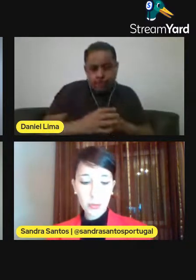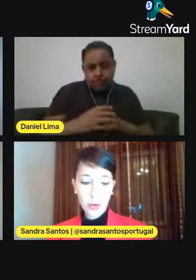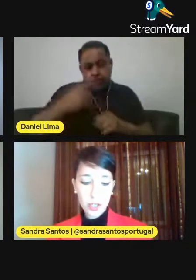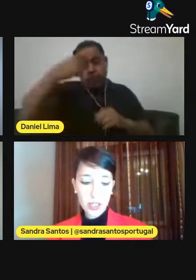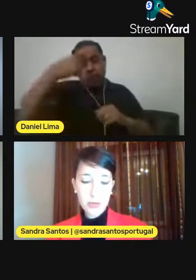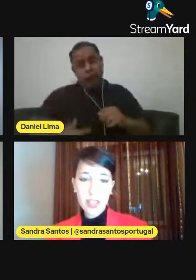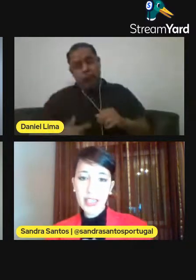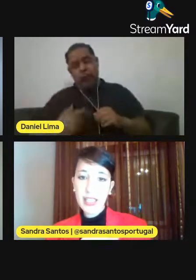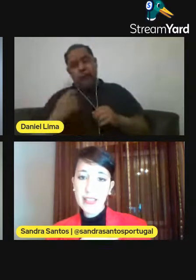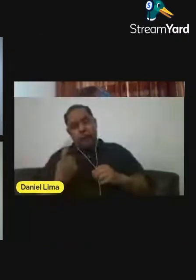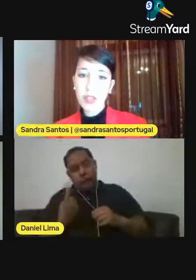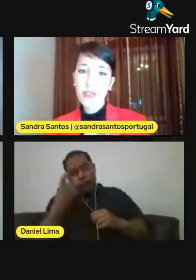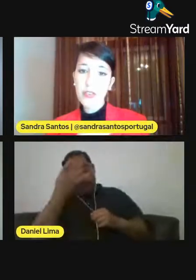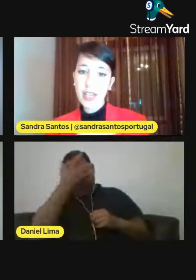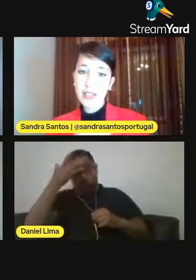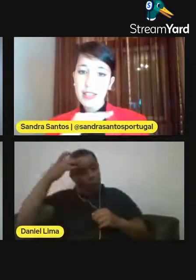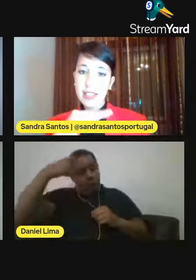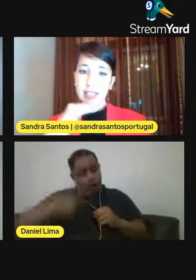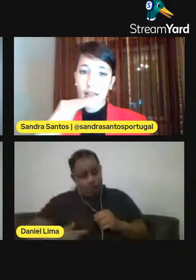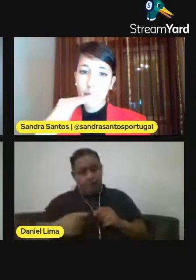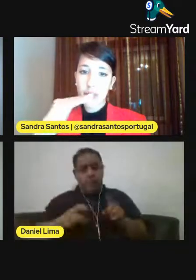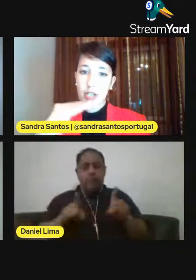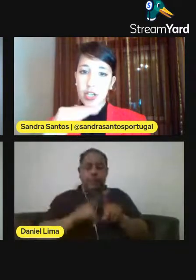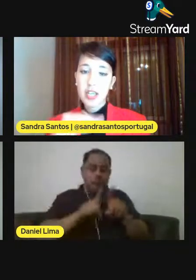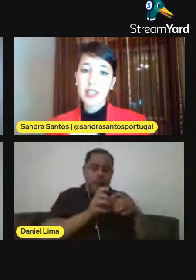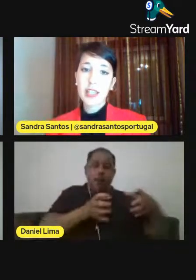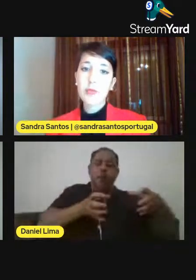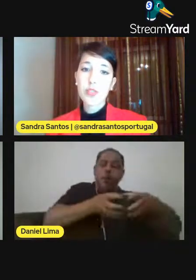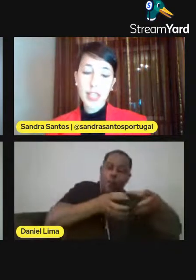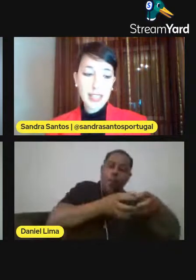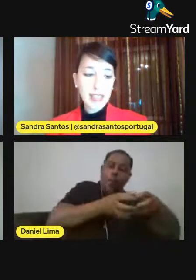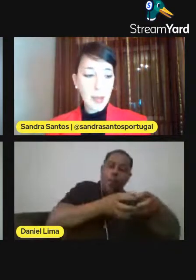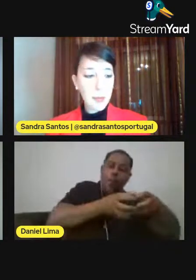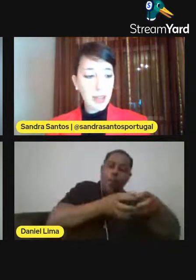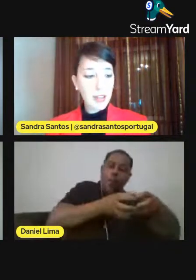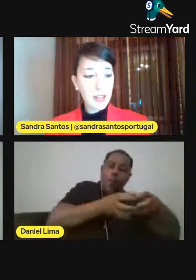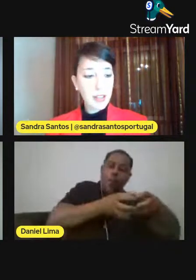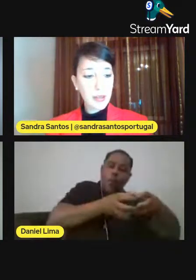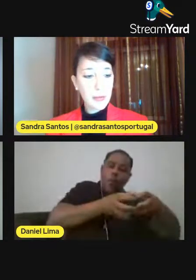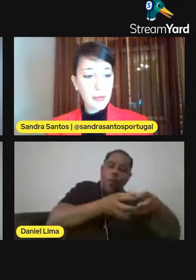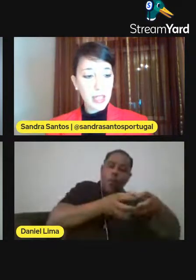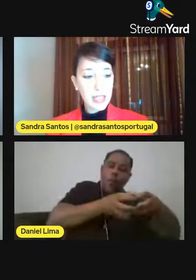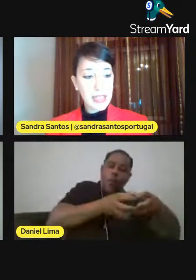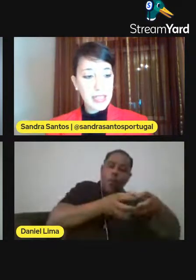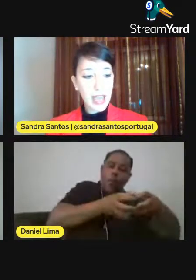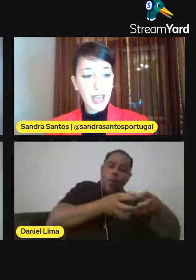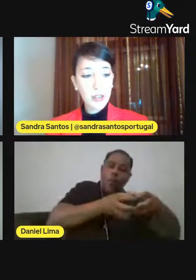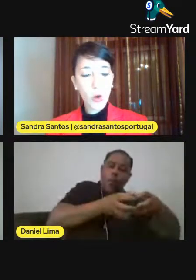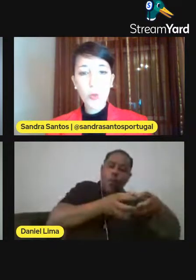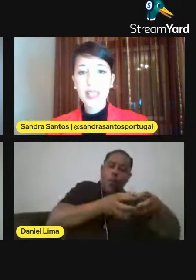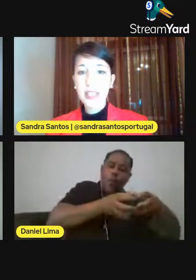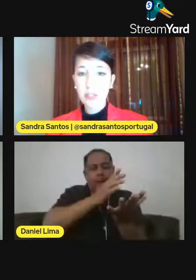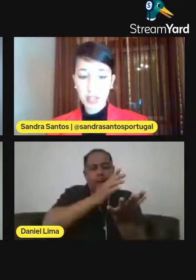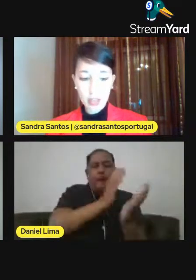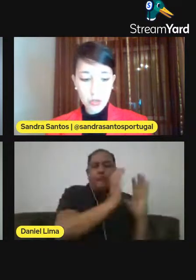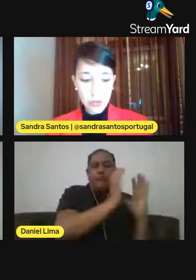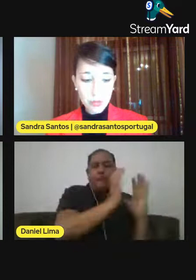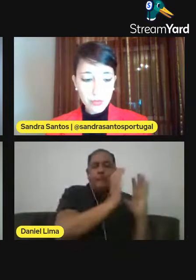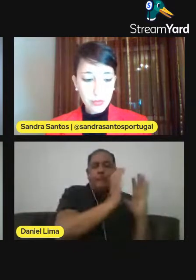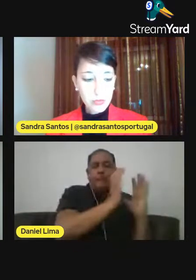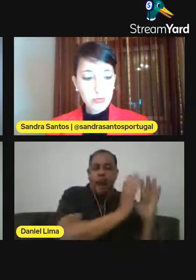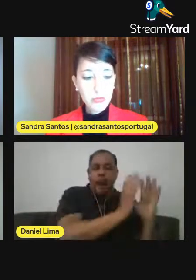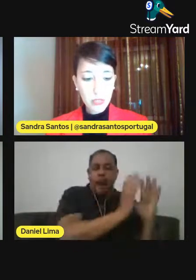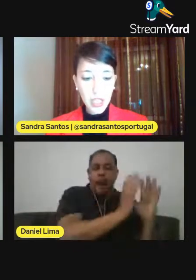E depois temos aqui, então, diferentes etapas. Temos a etapa inicial, como